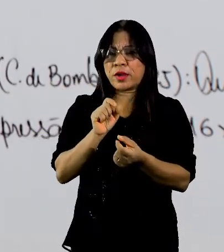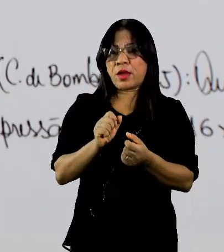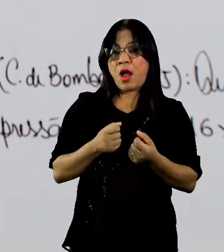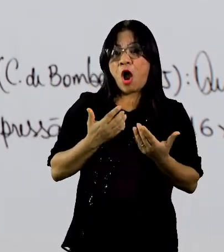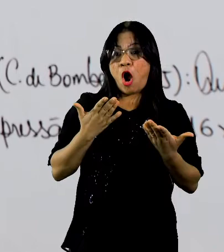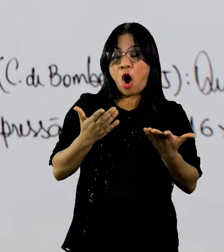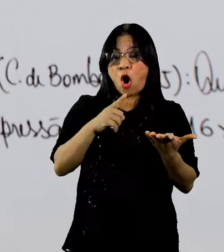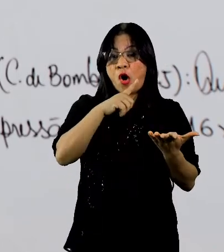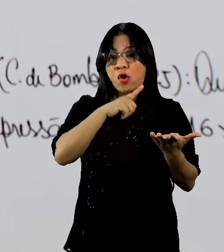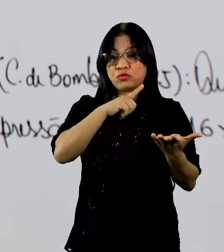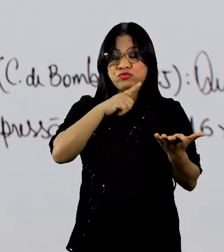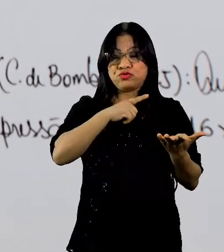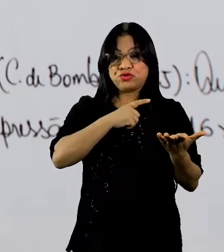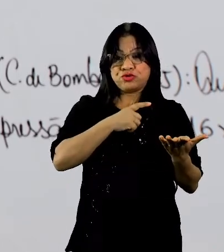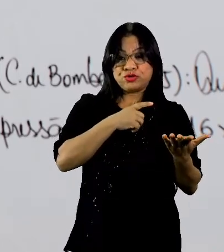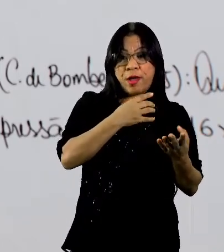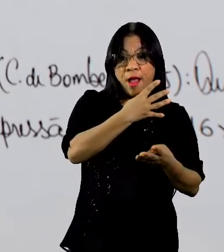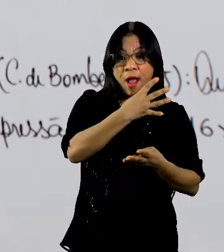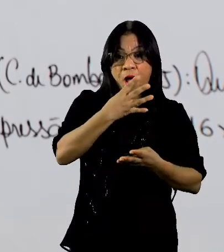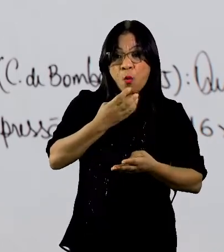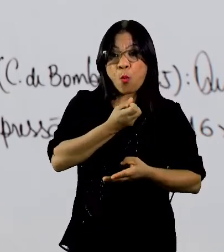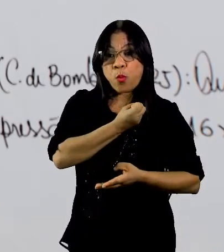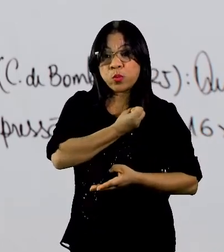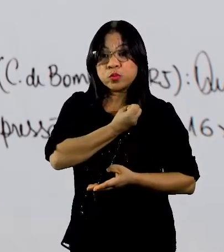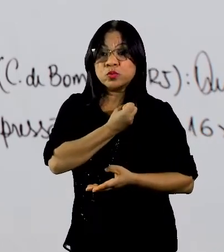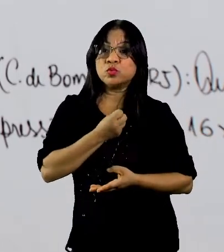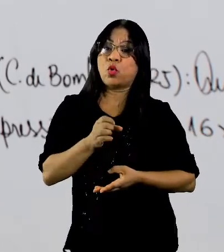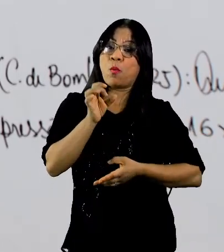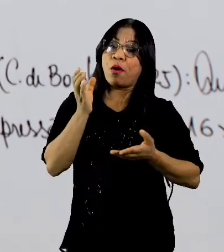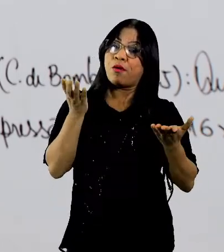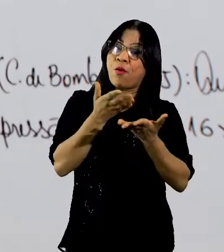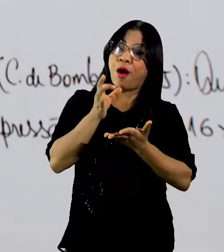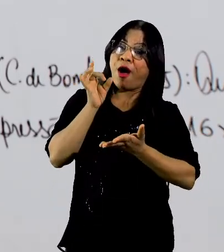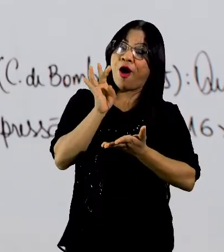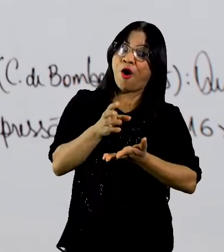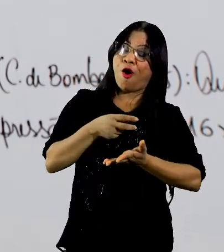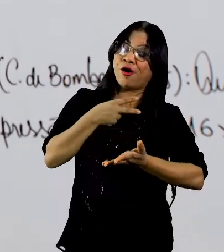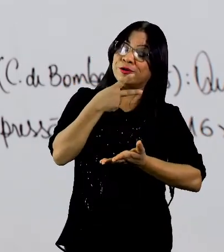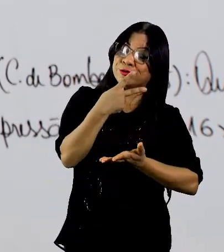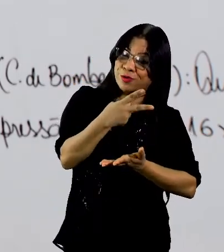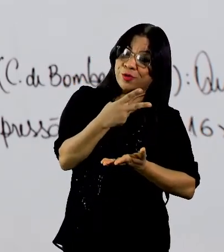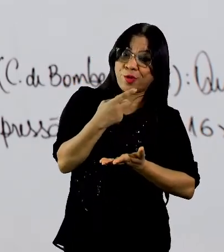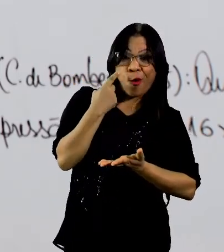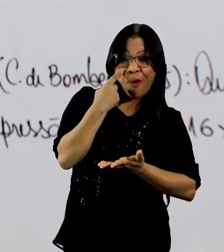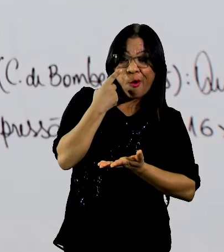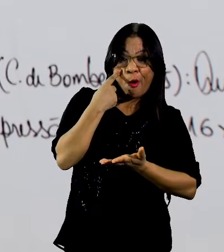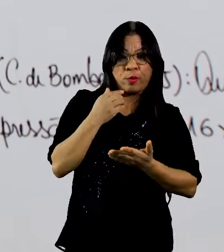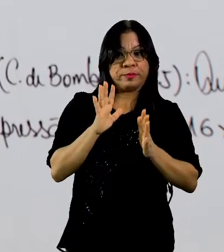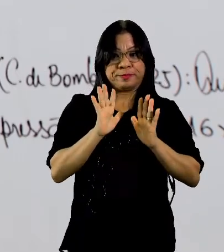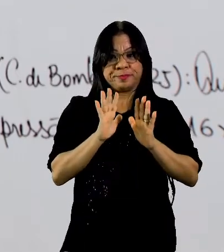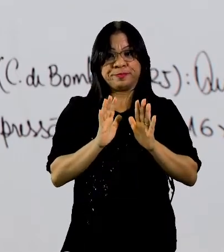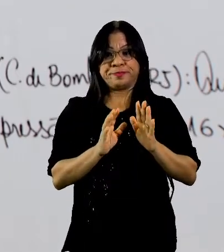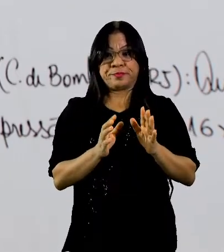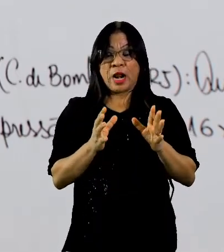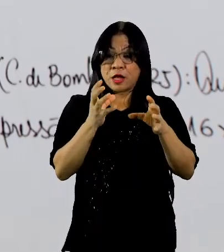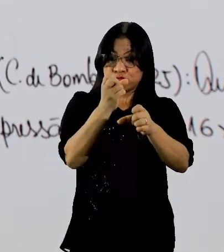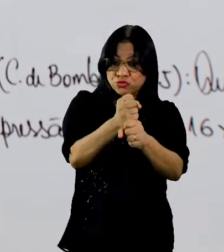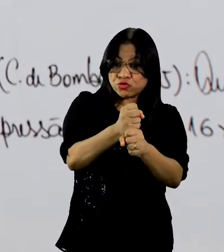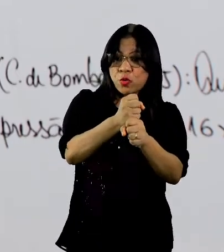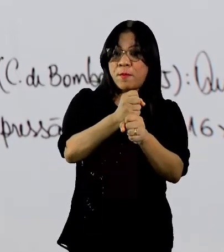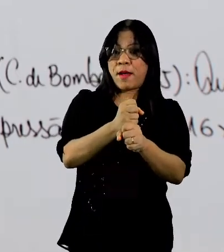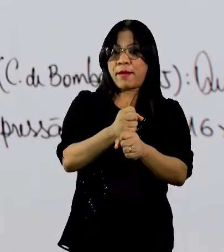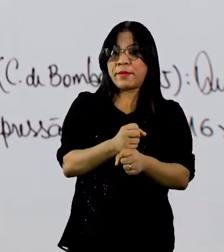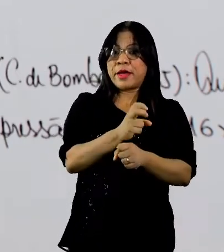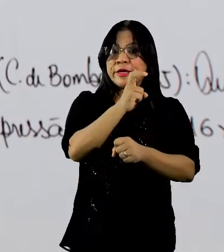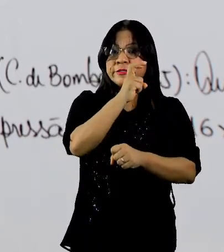vai ter agora apenas 2, tá? 3 mais 2, 5a elevado à quarta